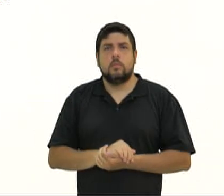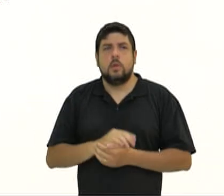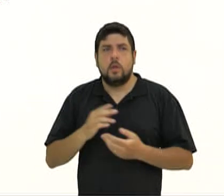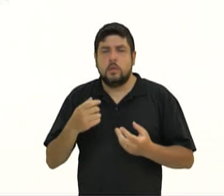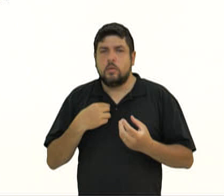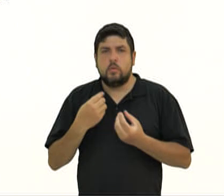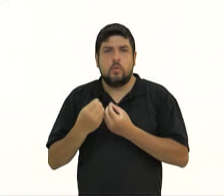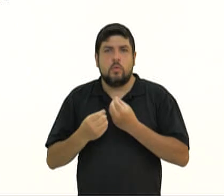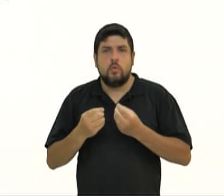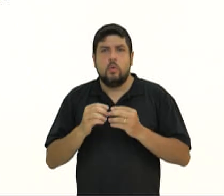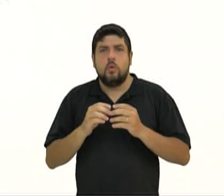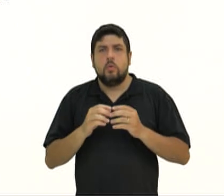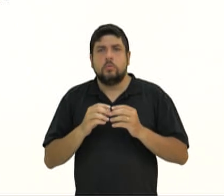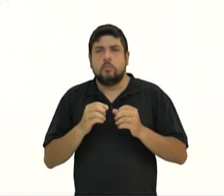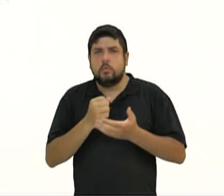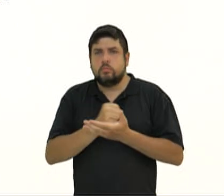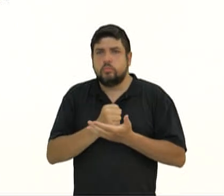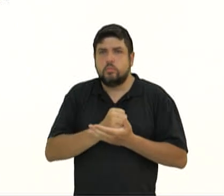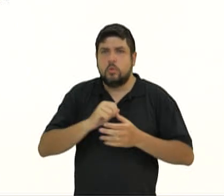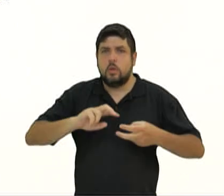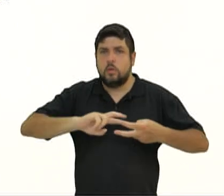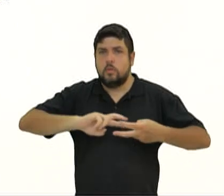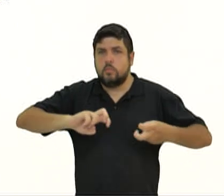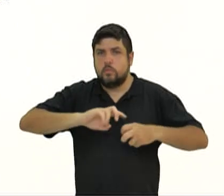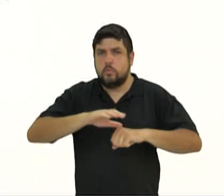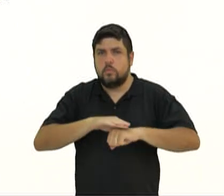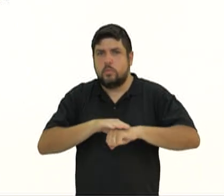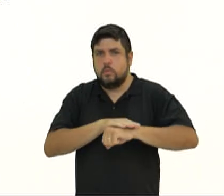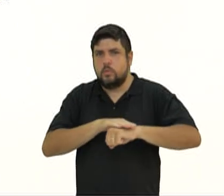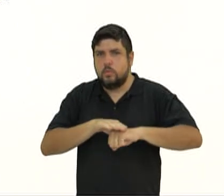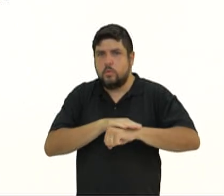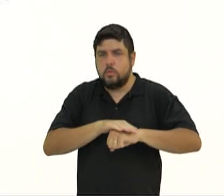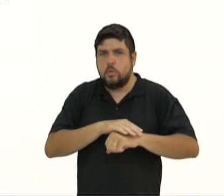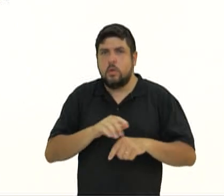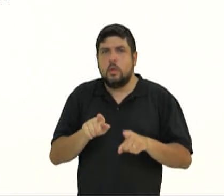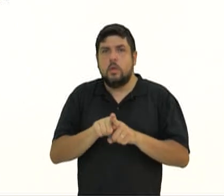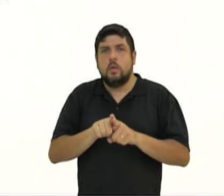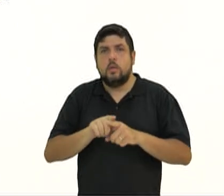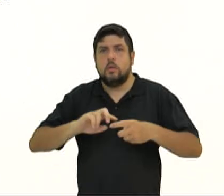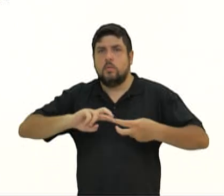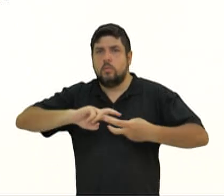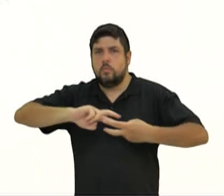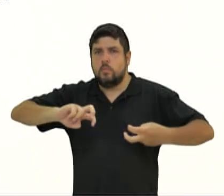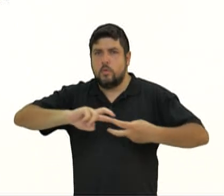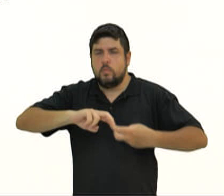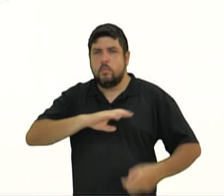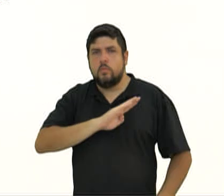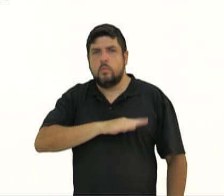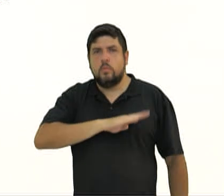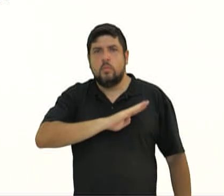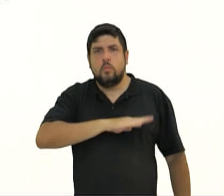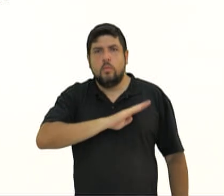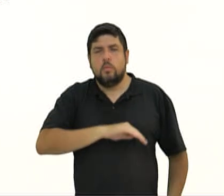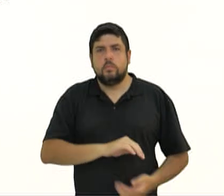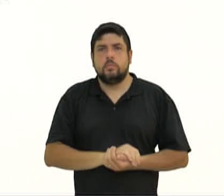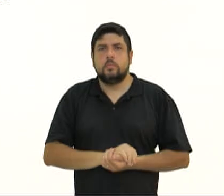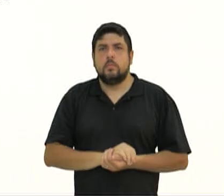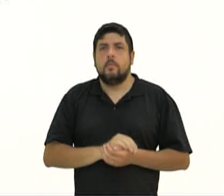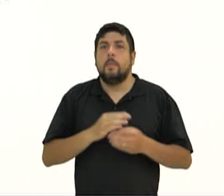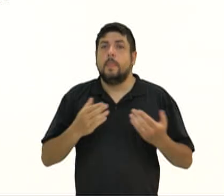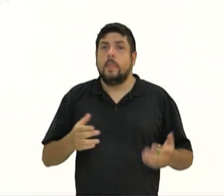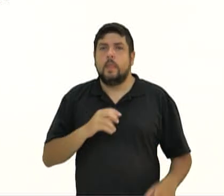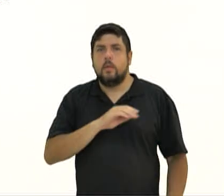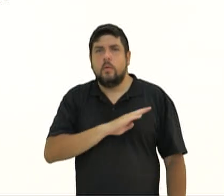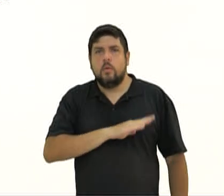A musculatura não estriada e a musculatura cardíaca. Então, o nosso coração bater e